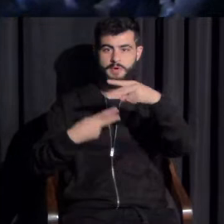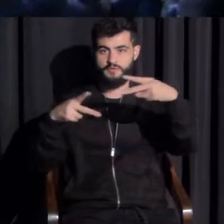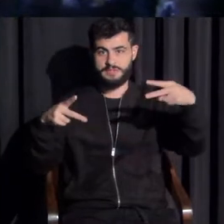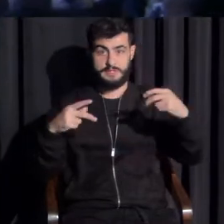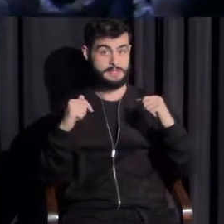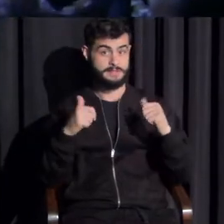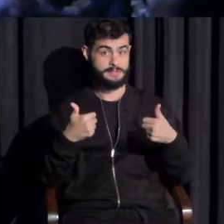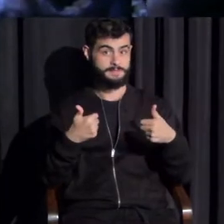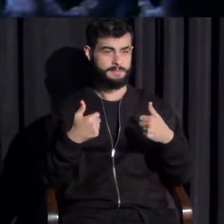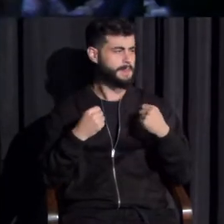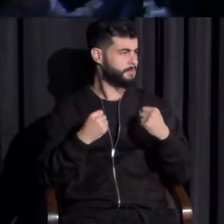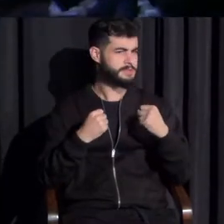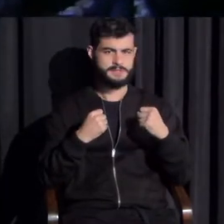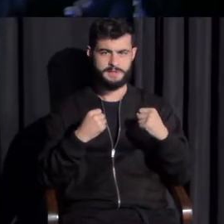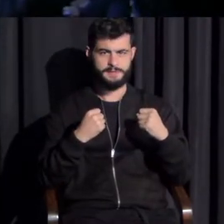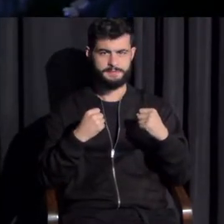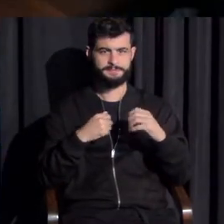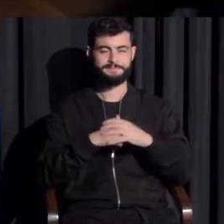Quem chega?